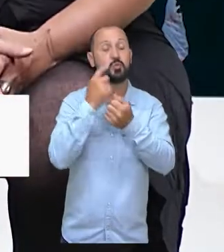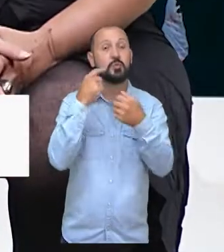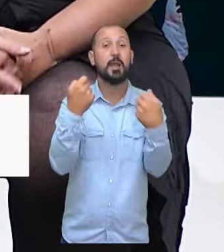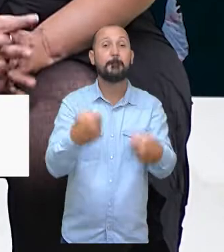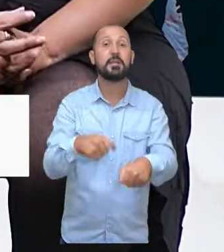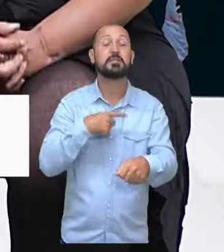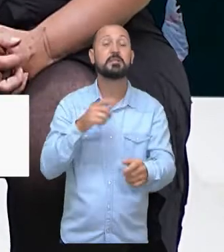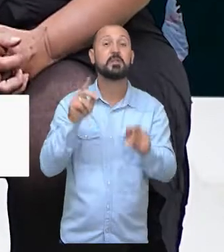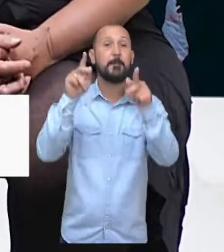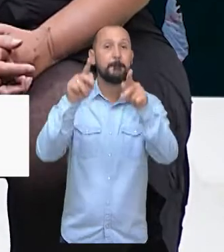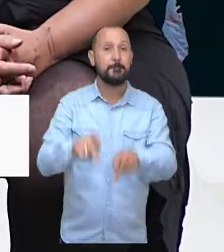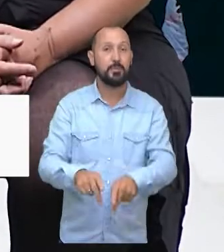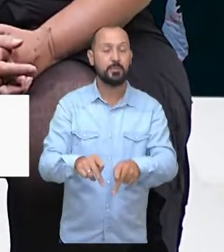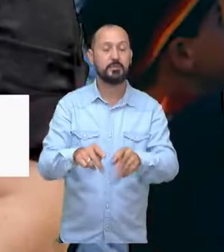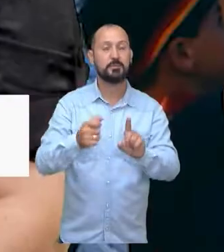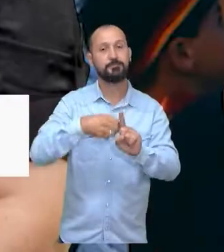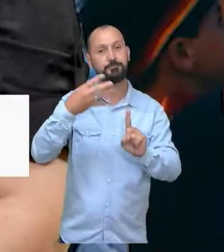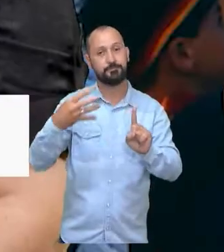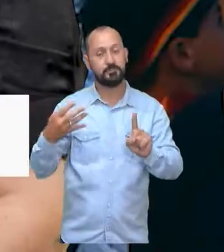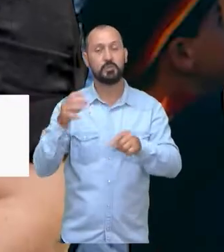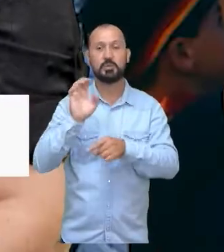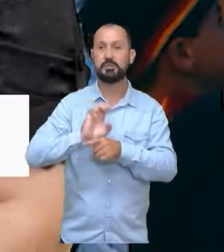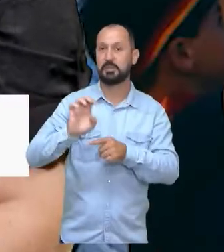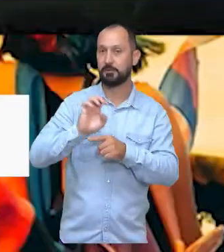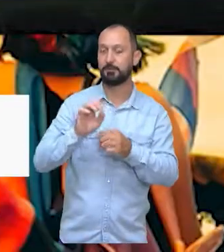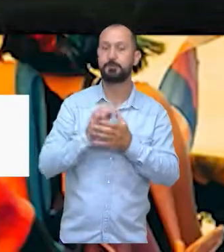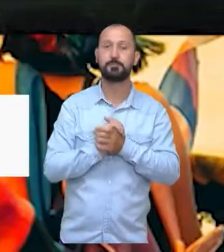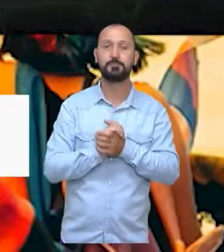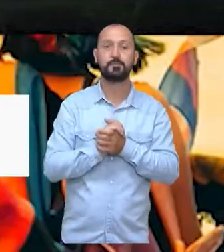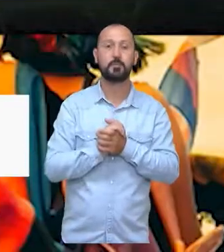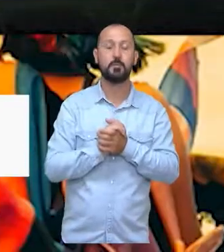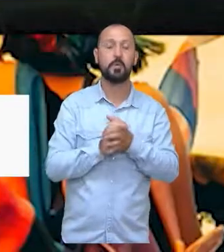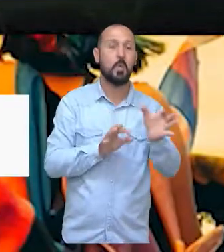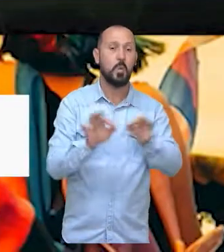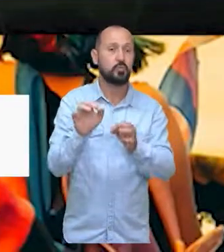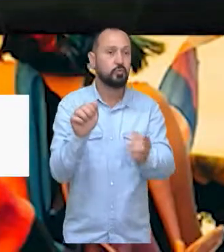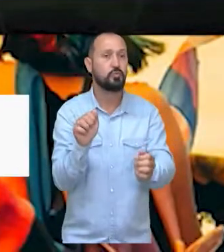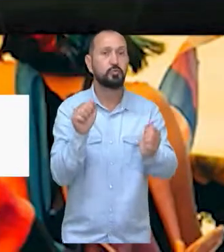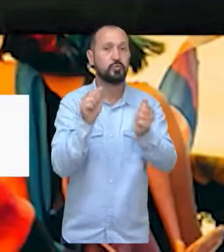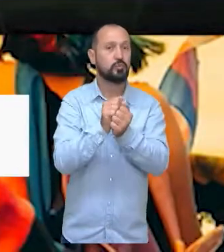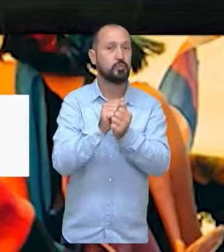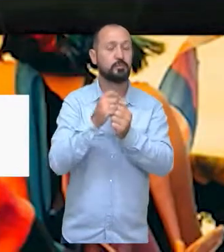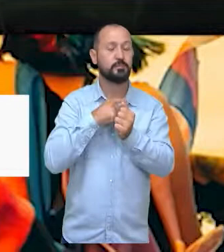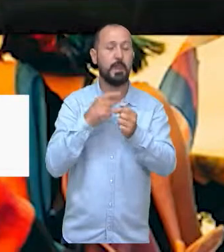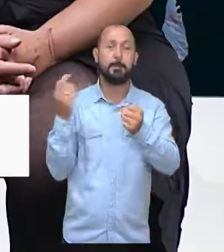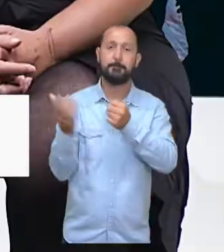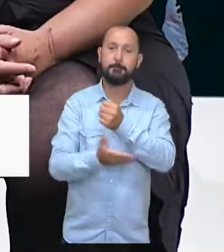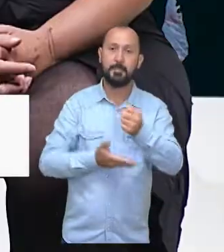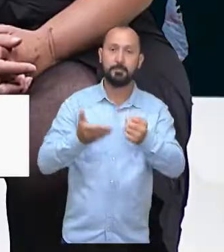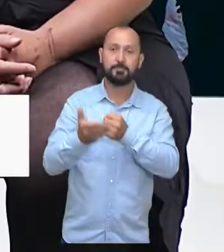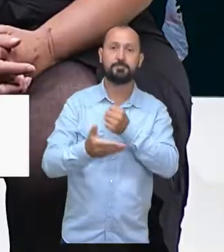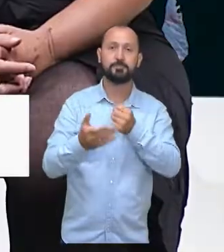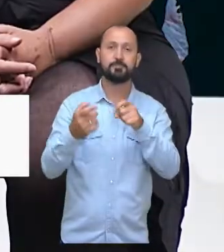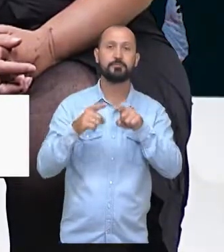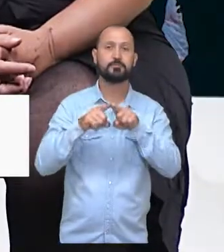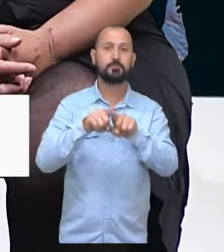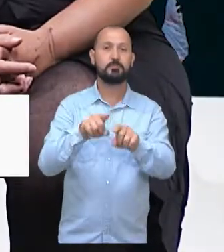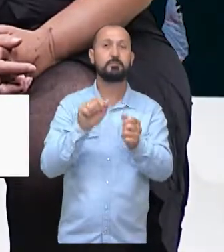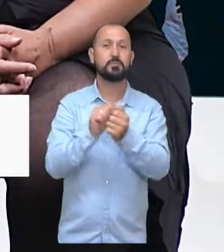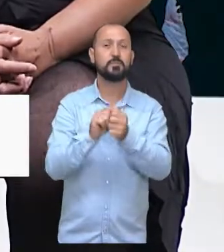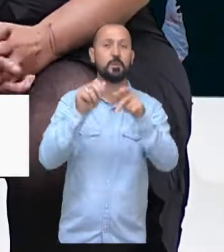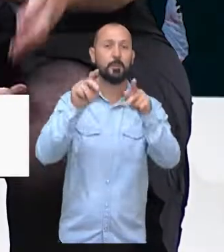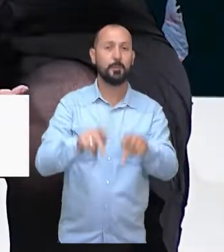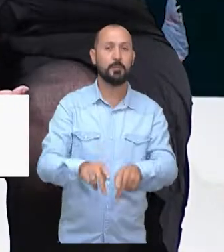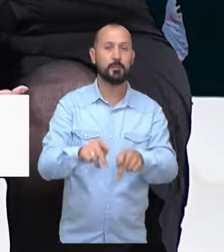às maiores necessidades da população LGBT do nosso estado. Essa construção conjunta, ela é fundamental, a